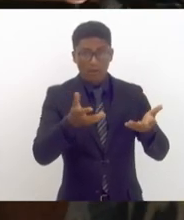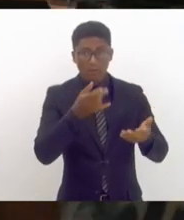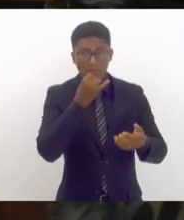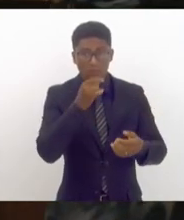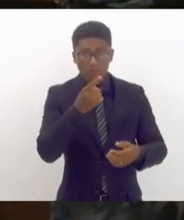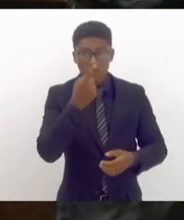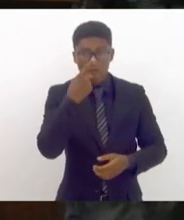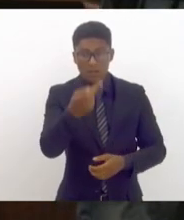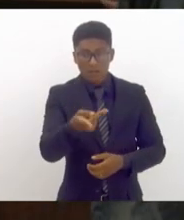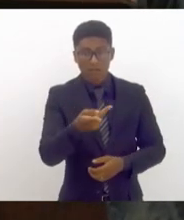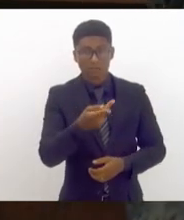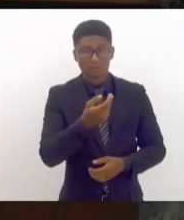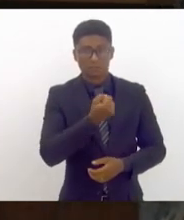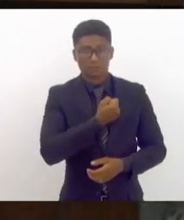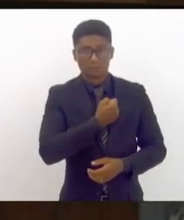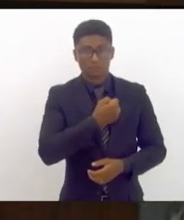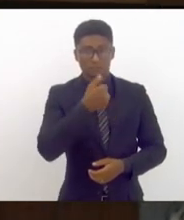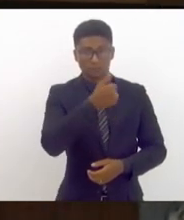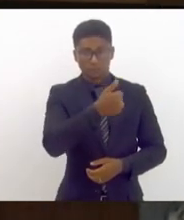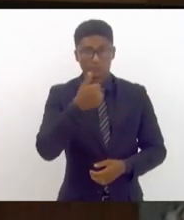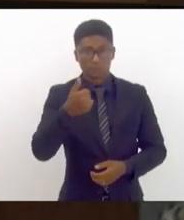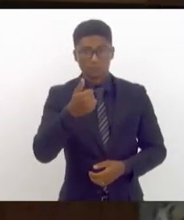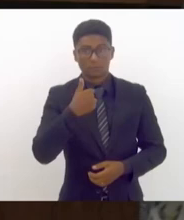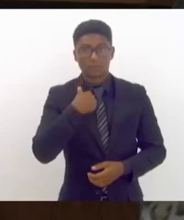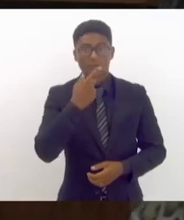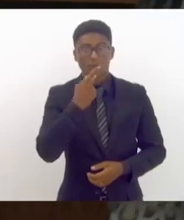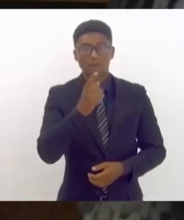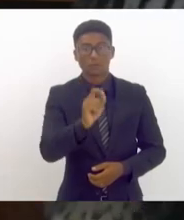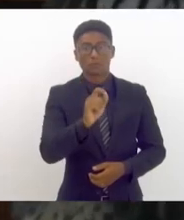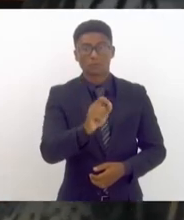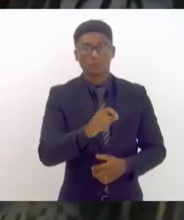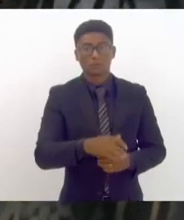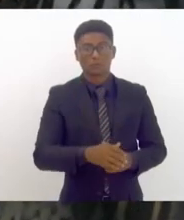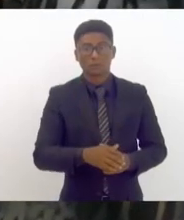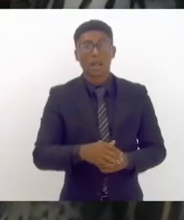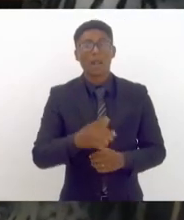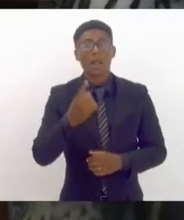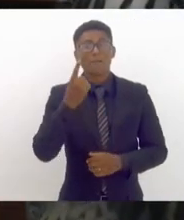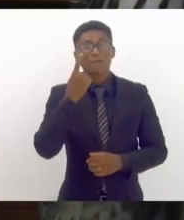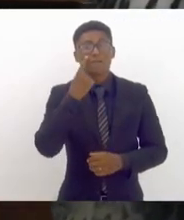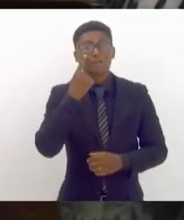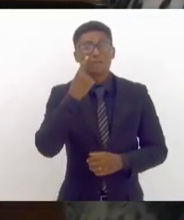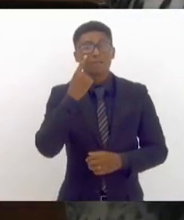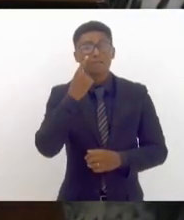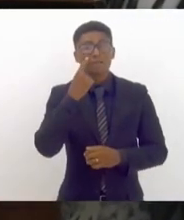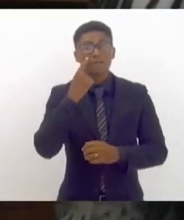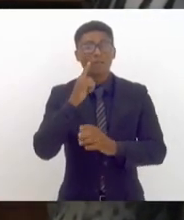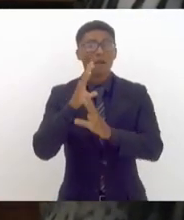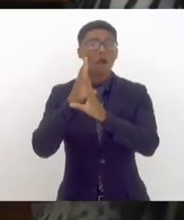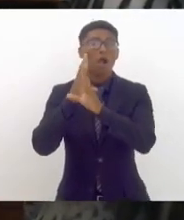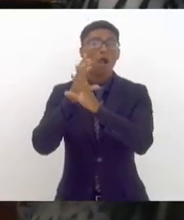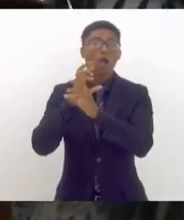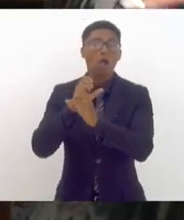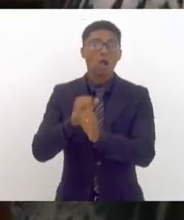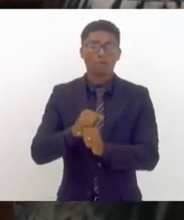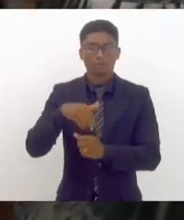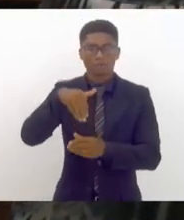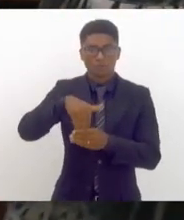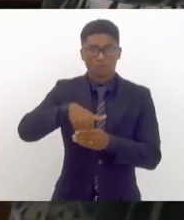cantar o 11º, eu falo assim para a senhora, verificação de